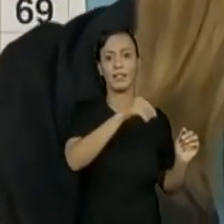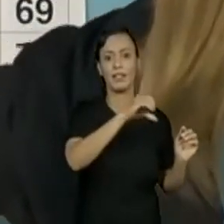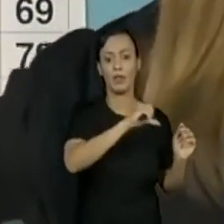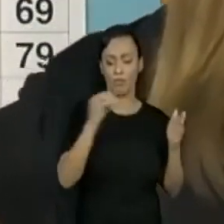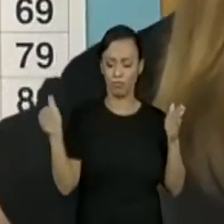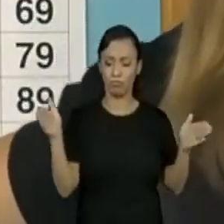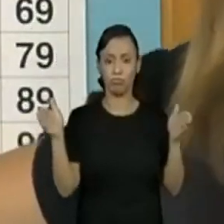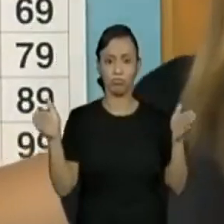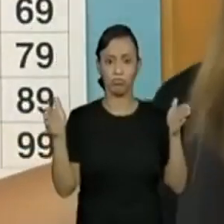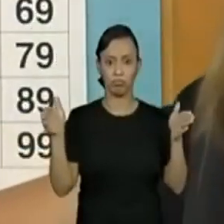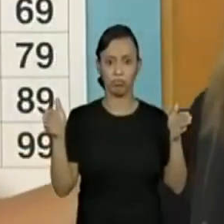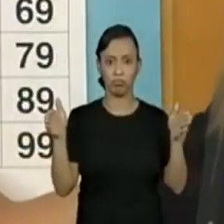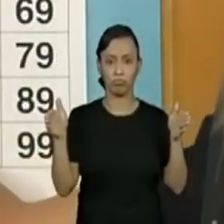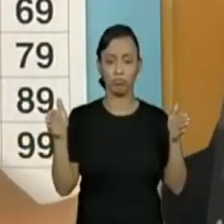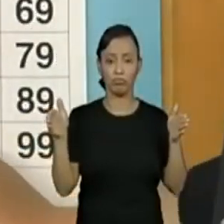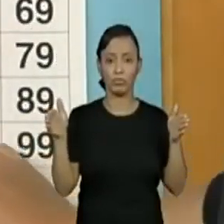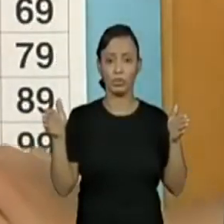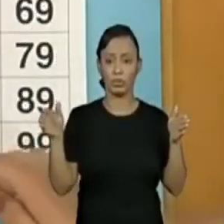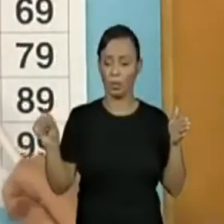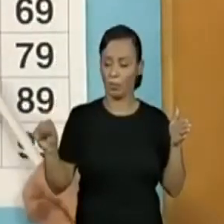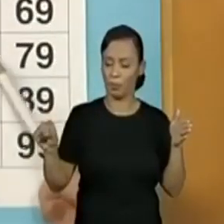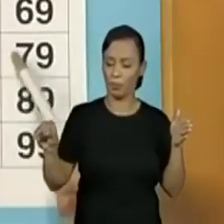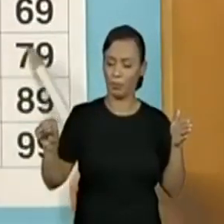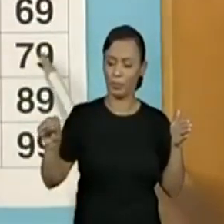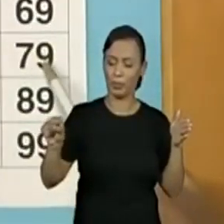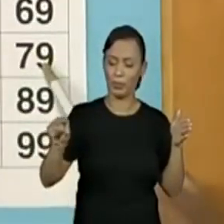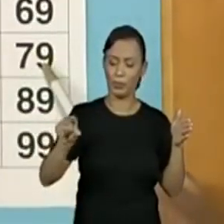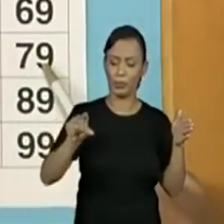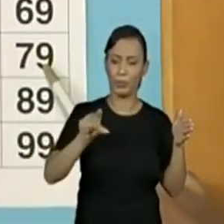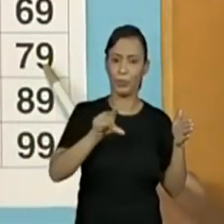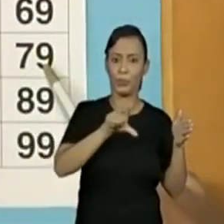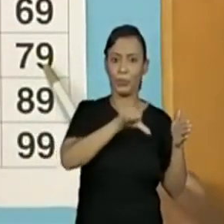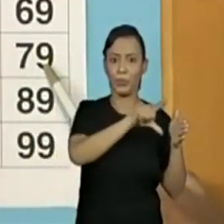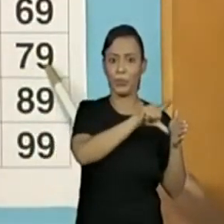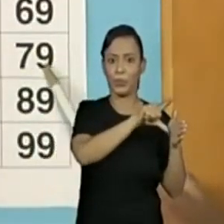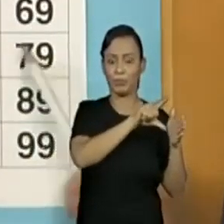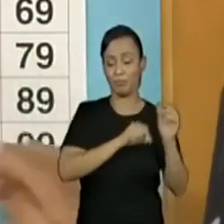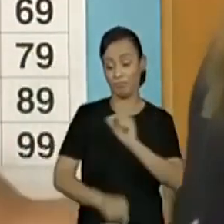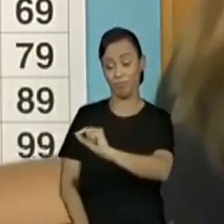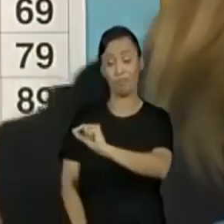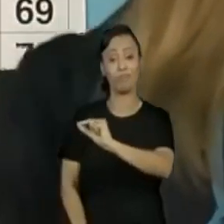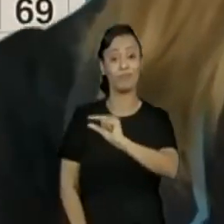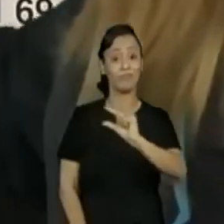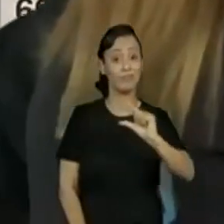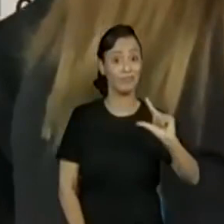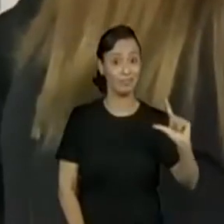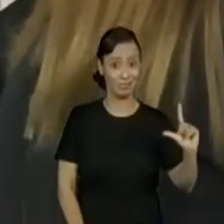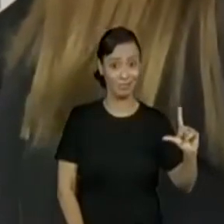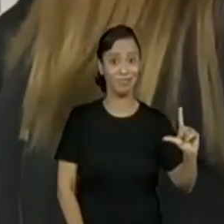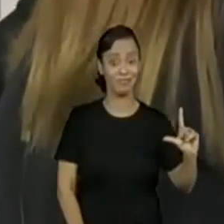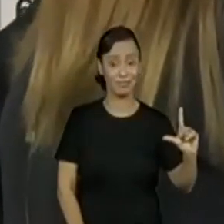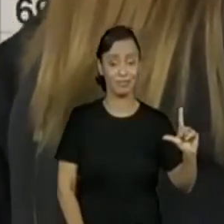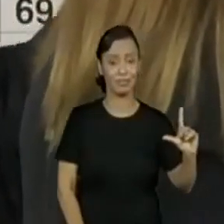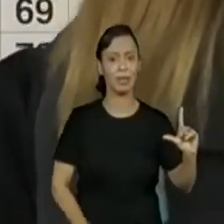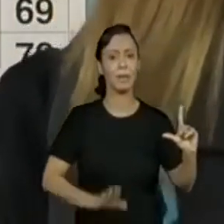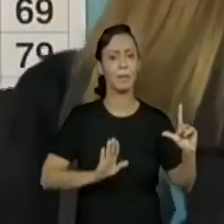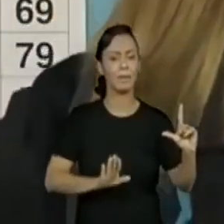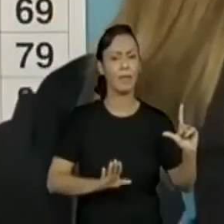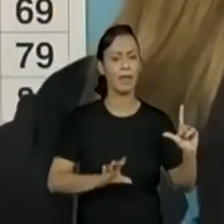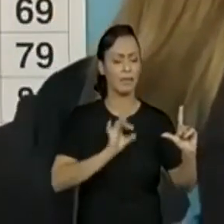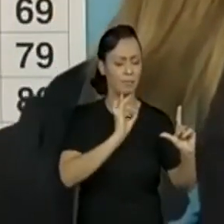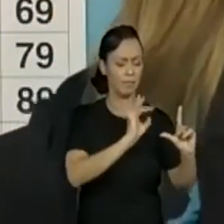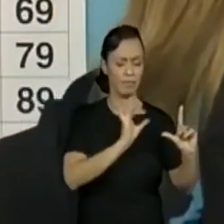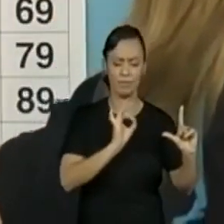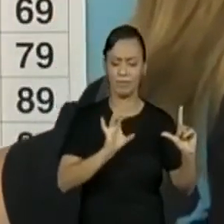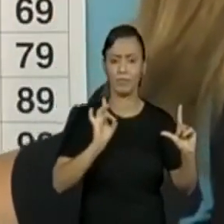menor e fomos na sequência de um em um até chegar no maior número. E nós também podemos perceber que em cada